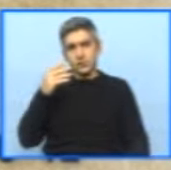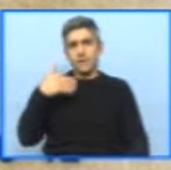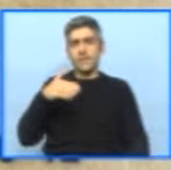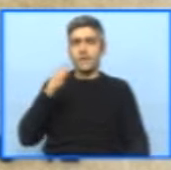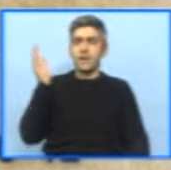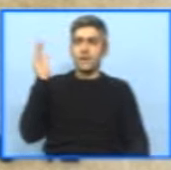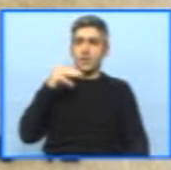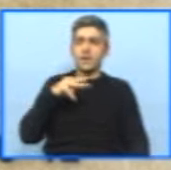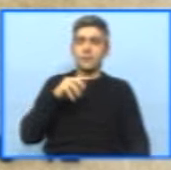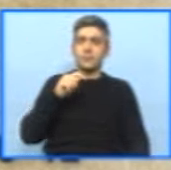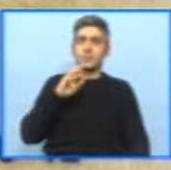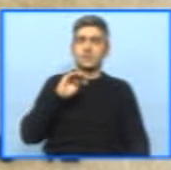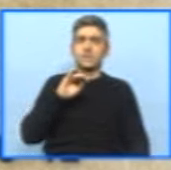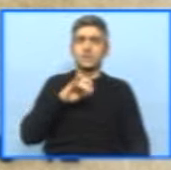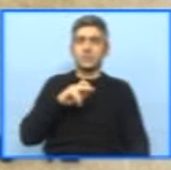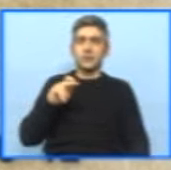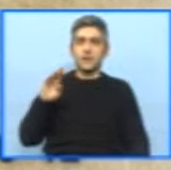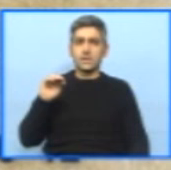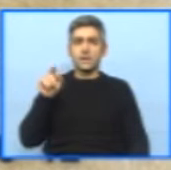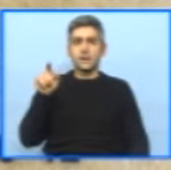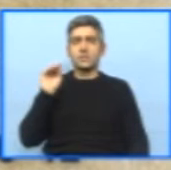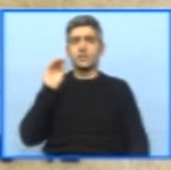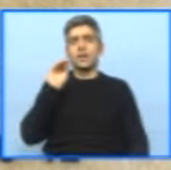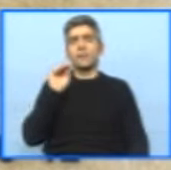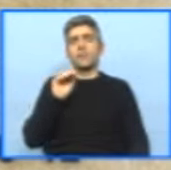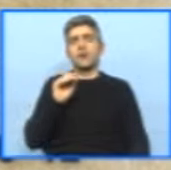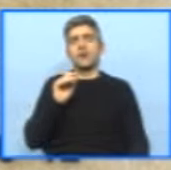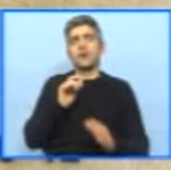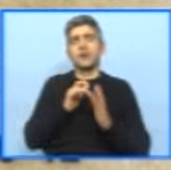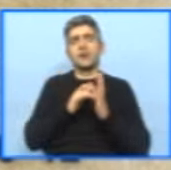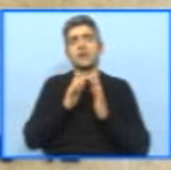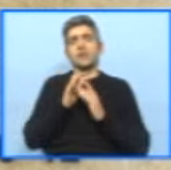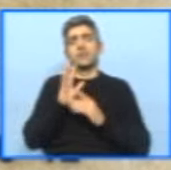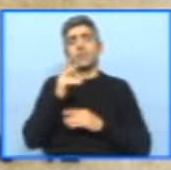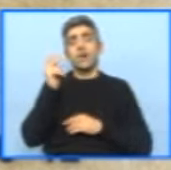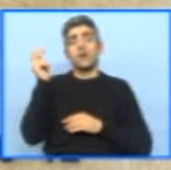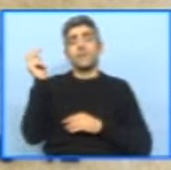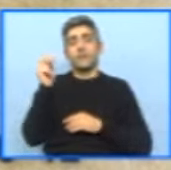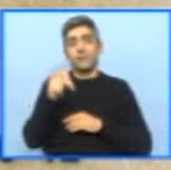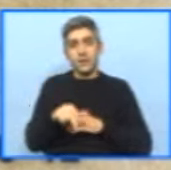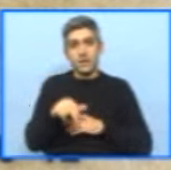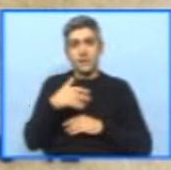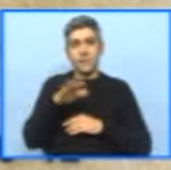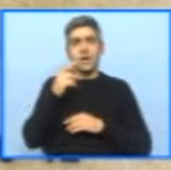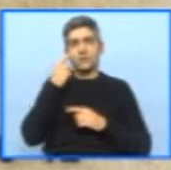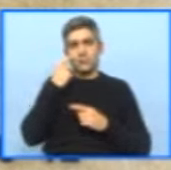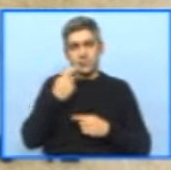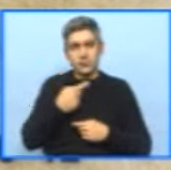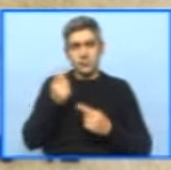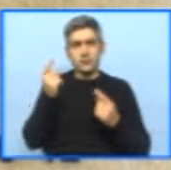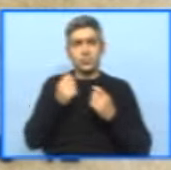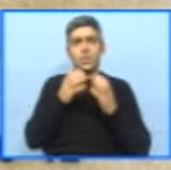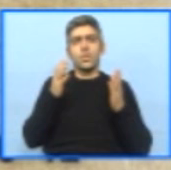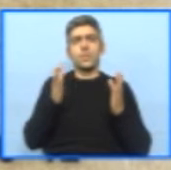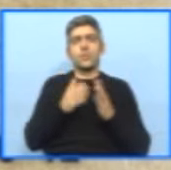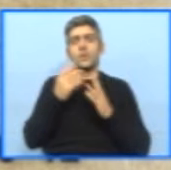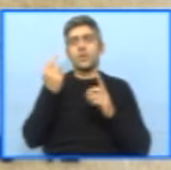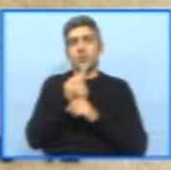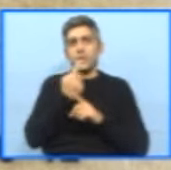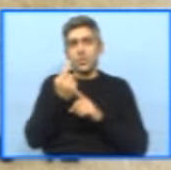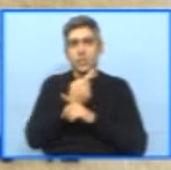Messias, isto é, aquele que chamam Cristo. Quando vier, há de anunciar-nos todas as